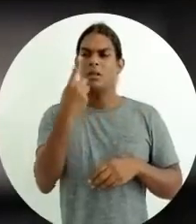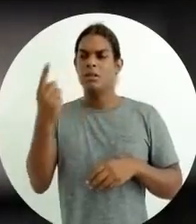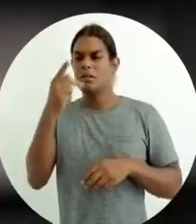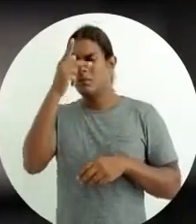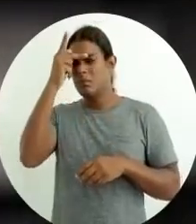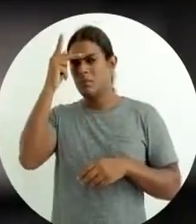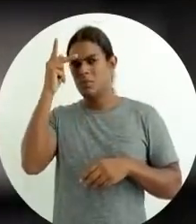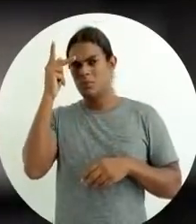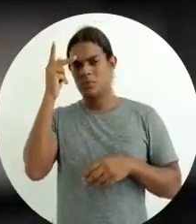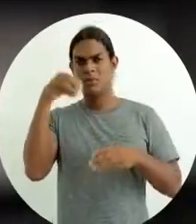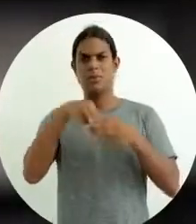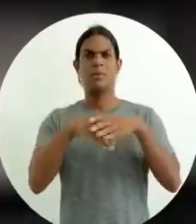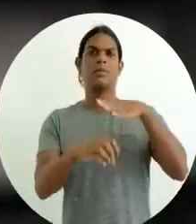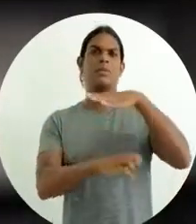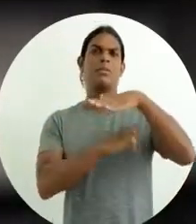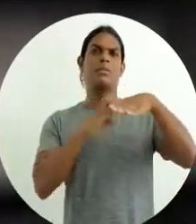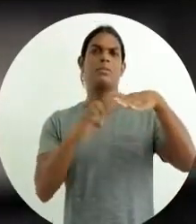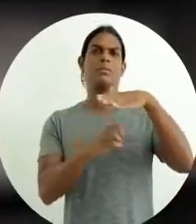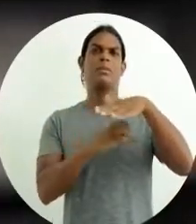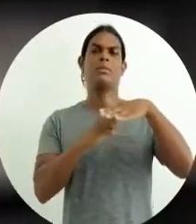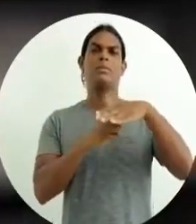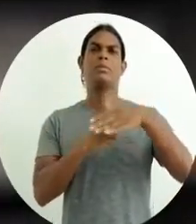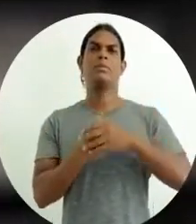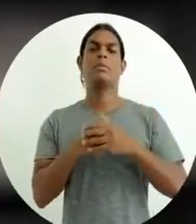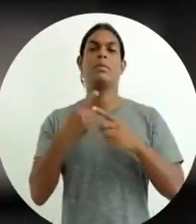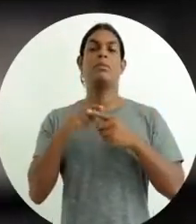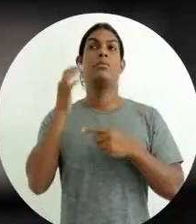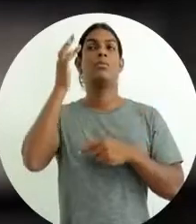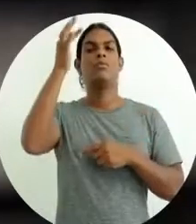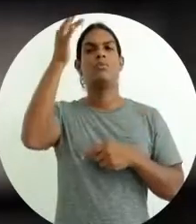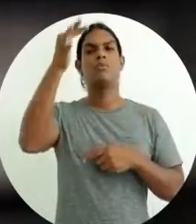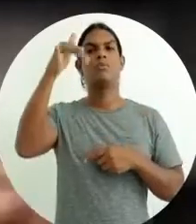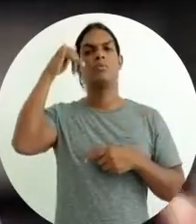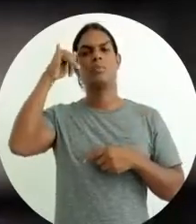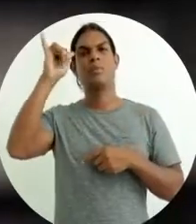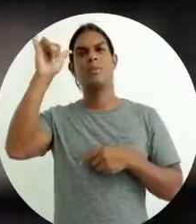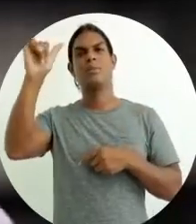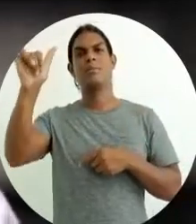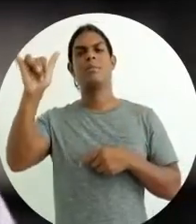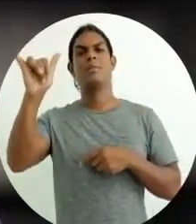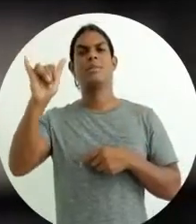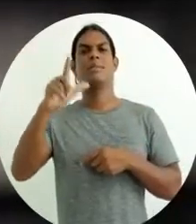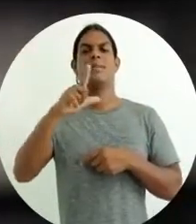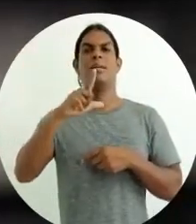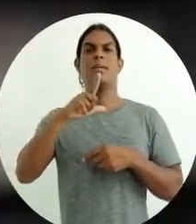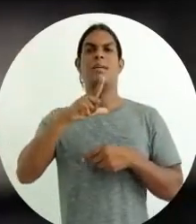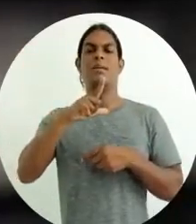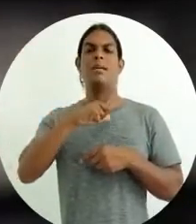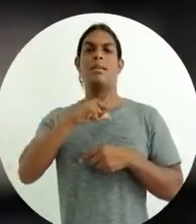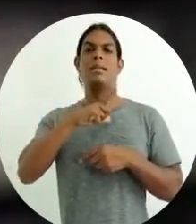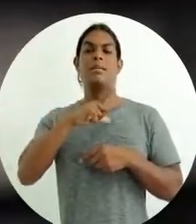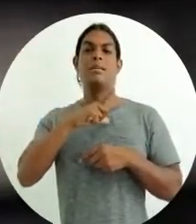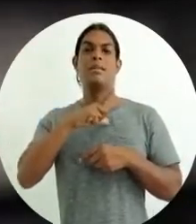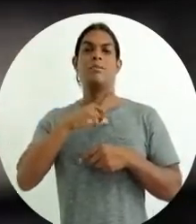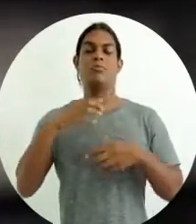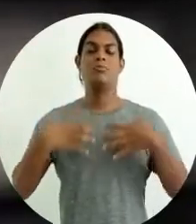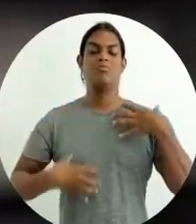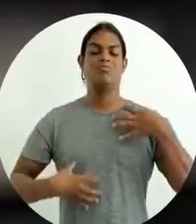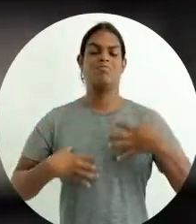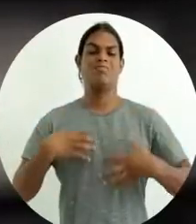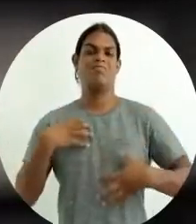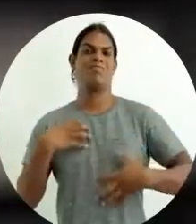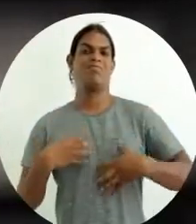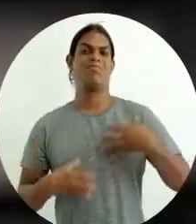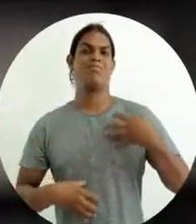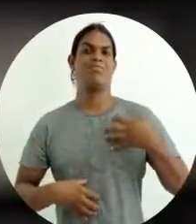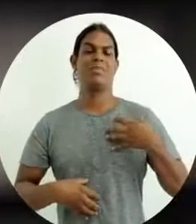cada comportamento, principalmente para que ele não venha a imitar comportamentos que não sejam